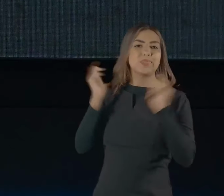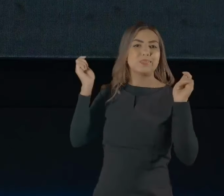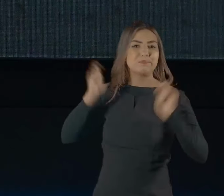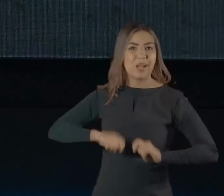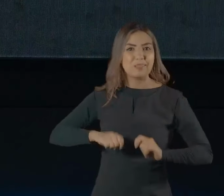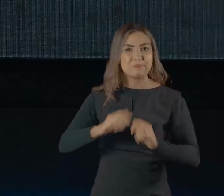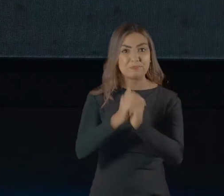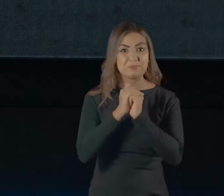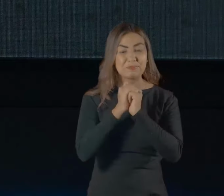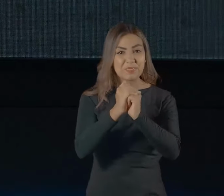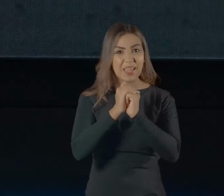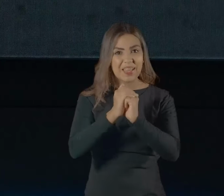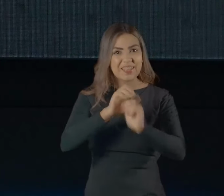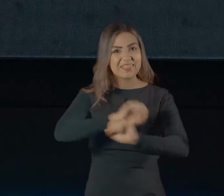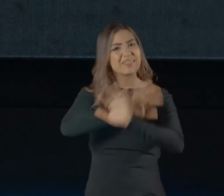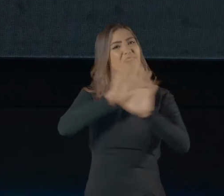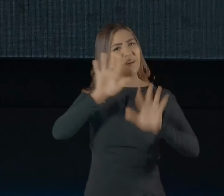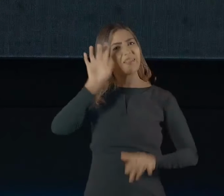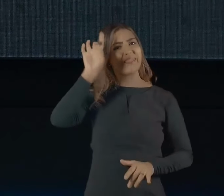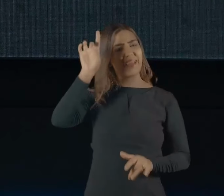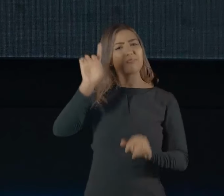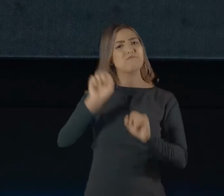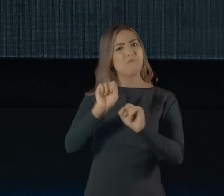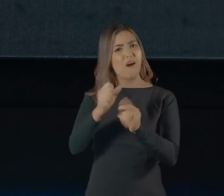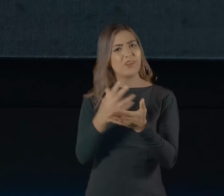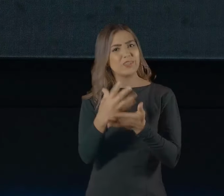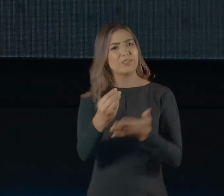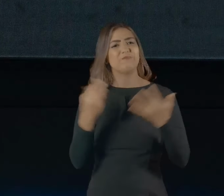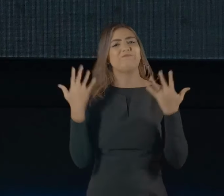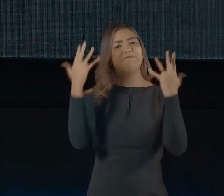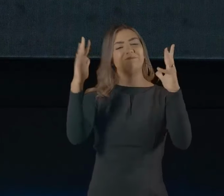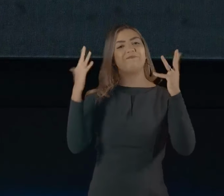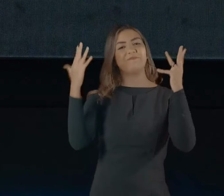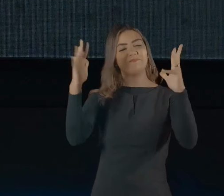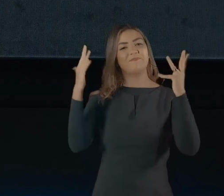irmãos. Pode aplaudir o Senhor?